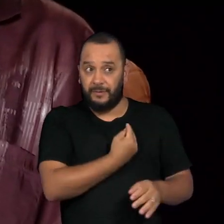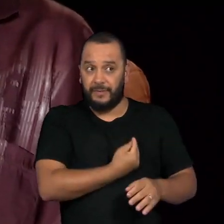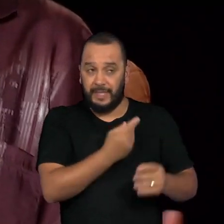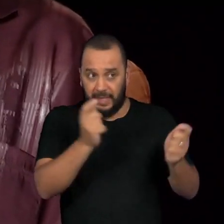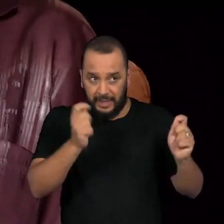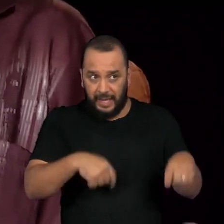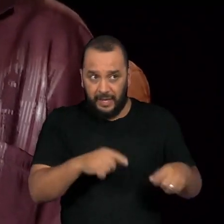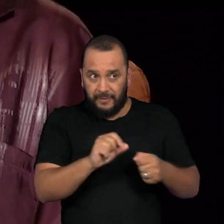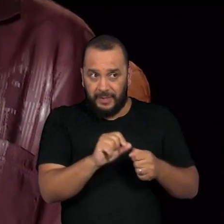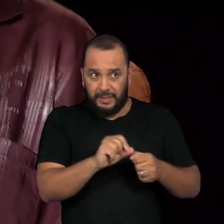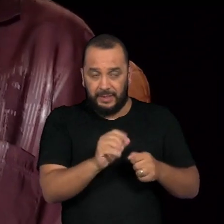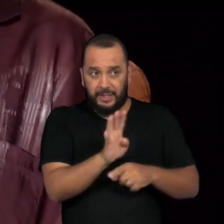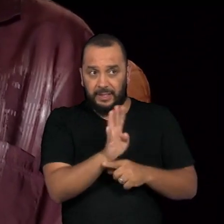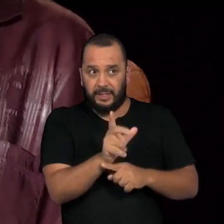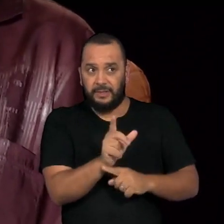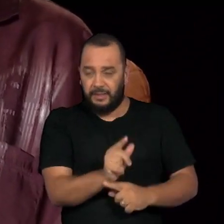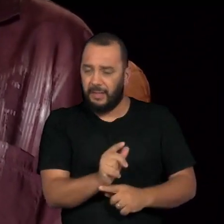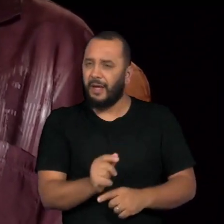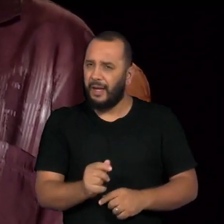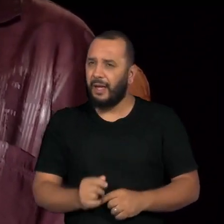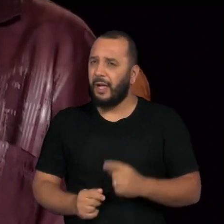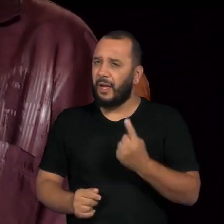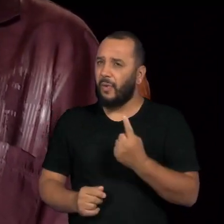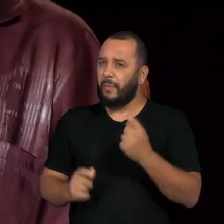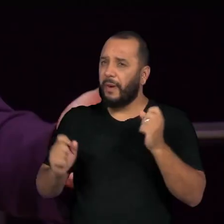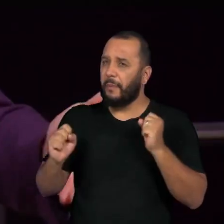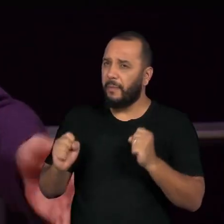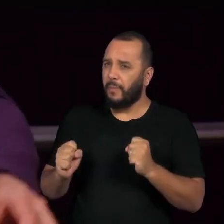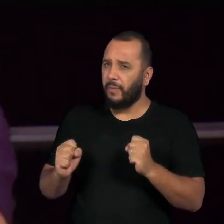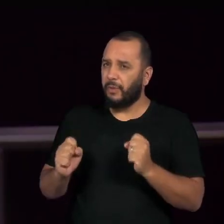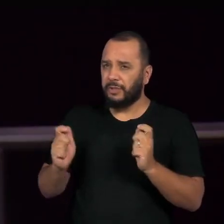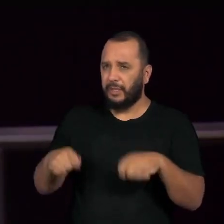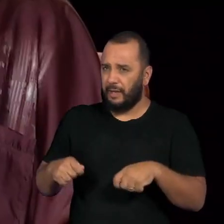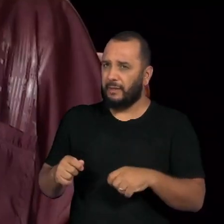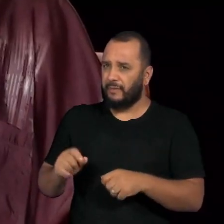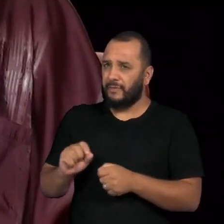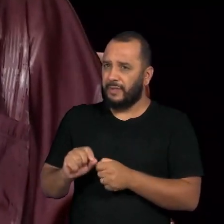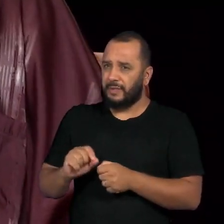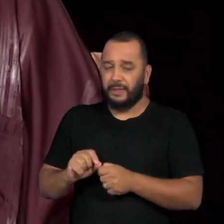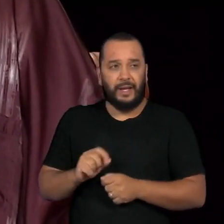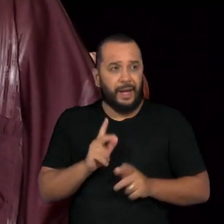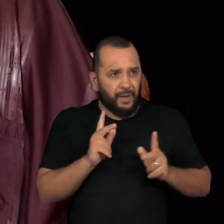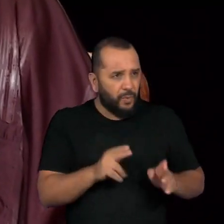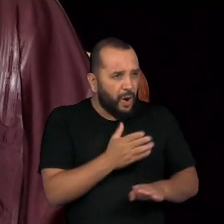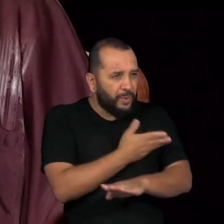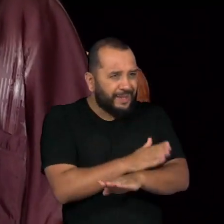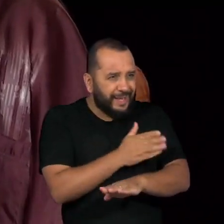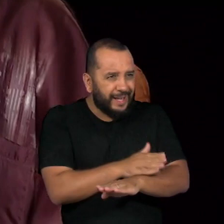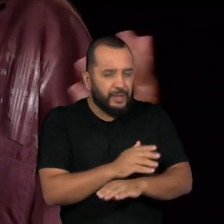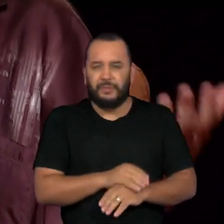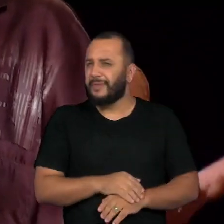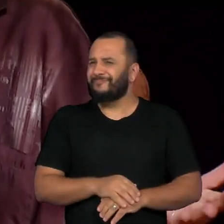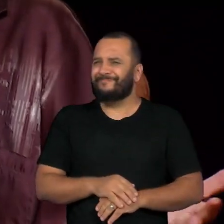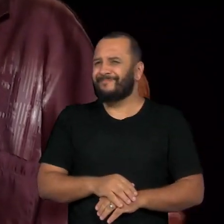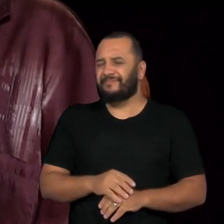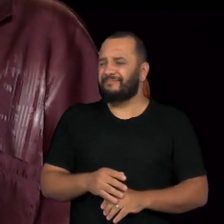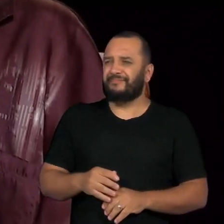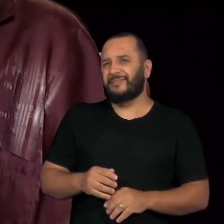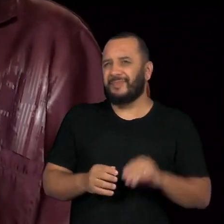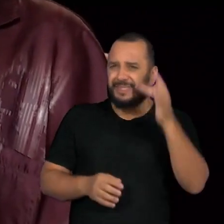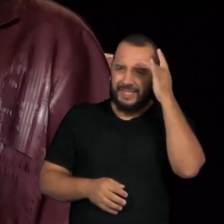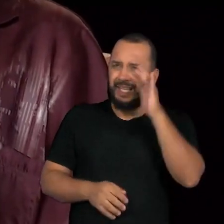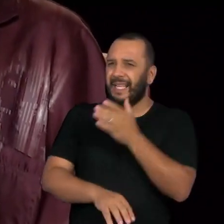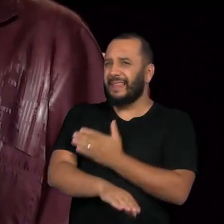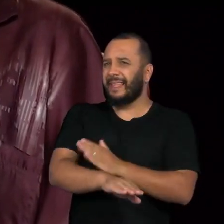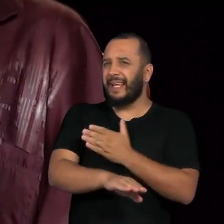Era uma possibilidade, né? E um exercício, né? Não sei se a gente via como exercício, mas como